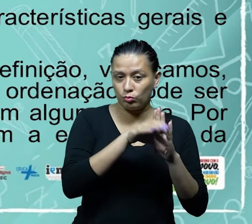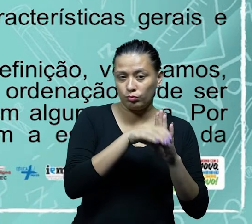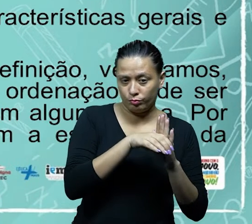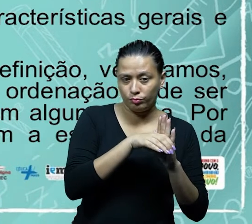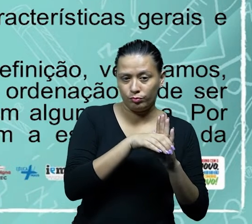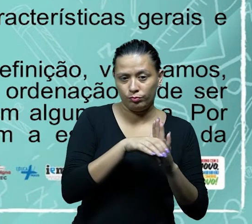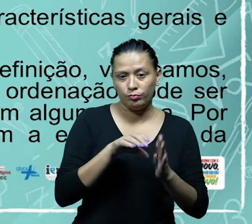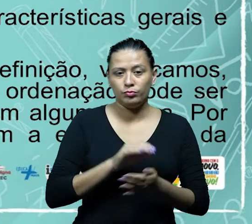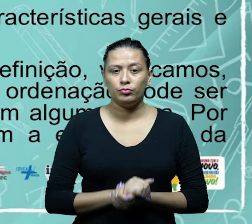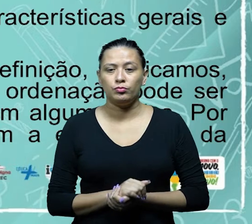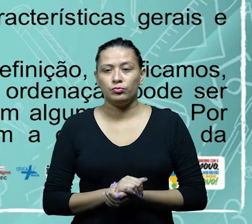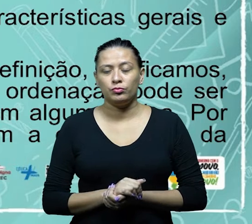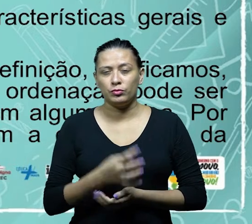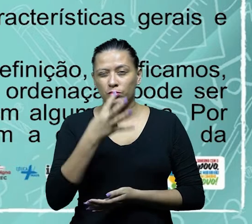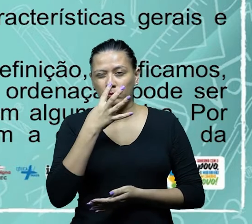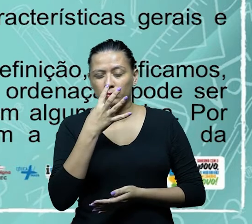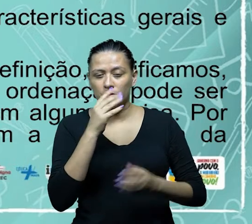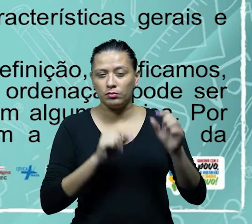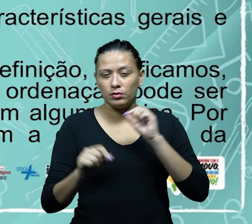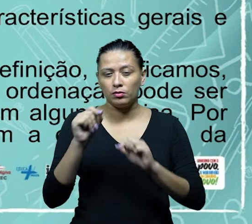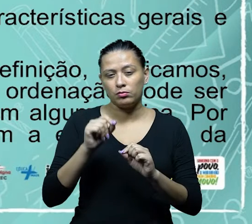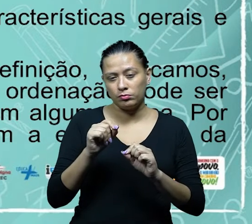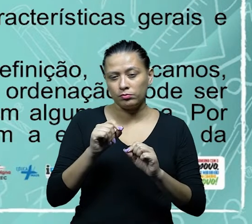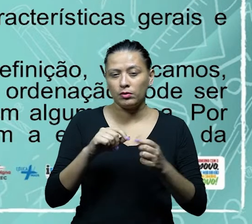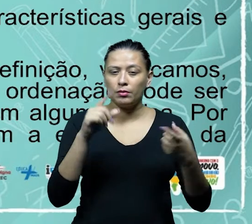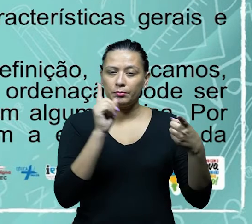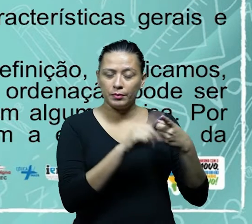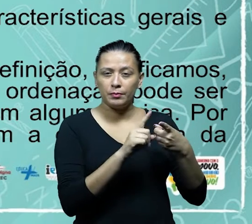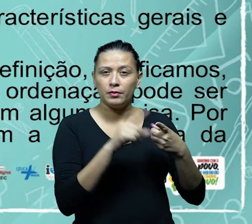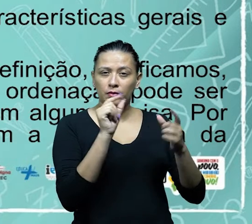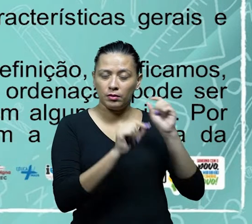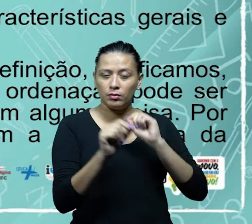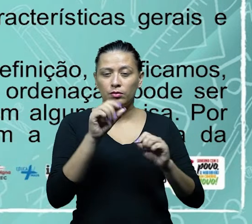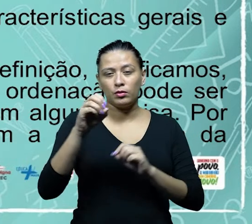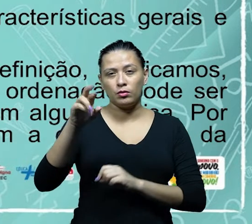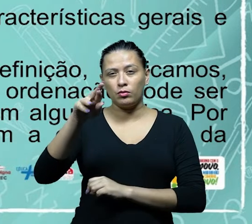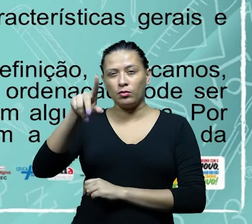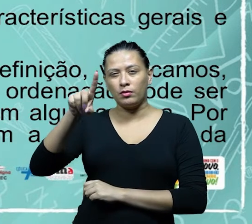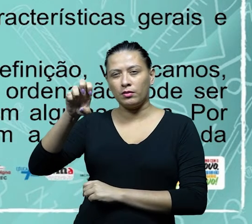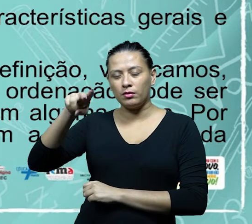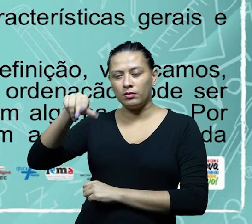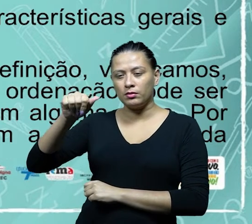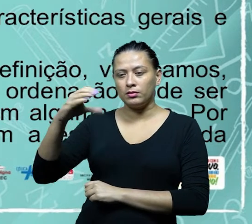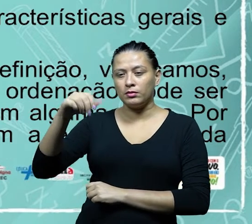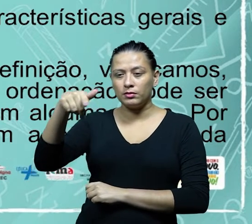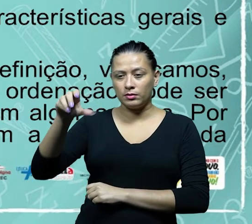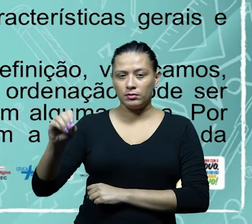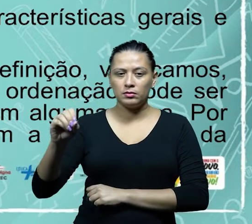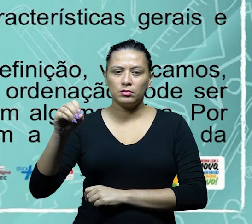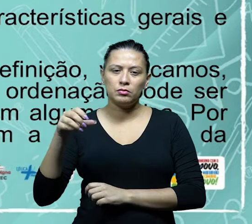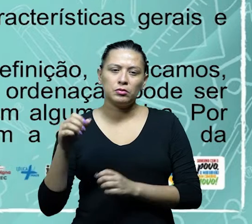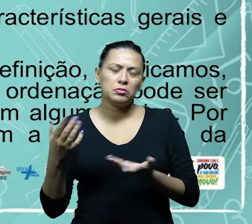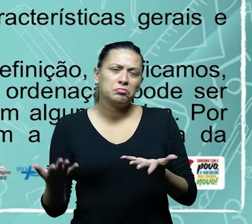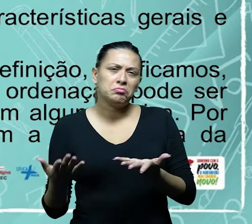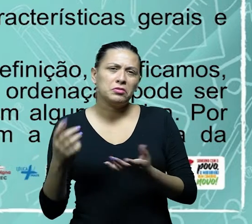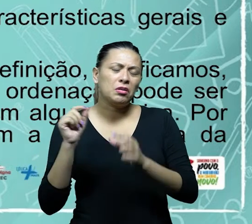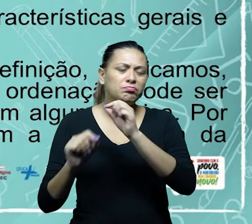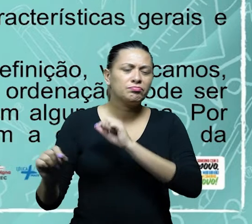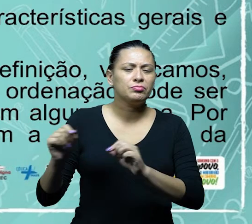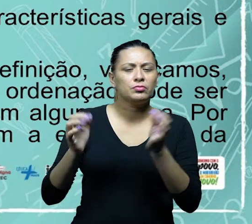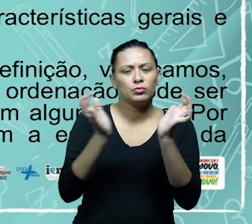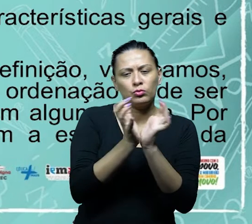observar que primeiro o direito é uma ordenação e a palavra ordenação